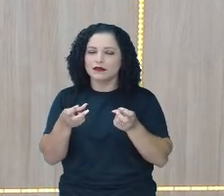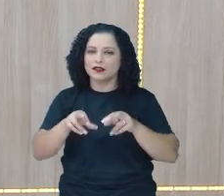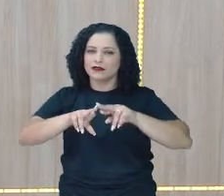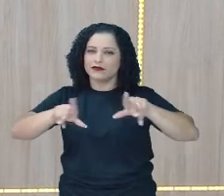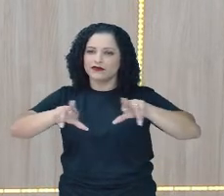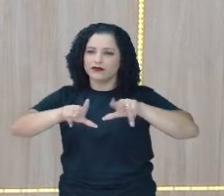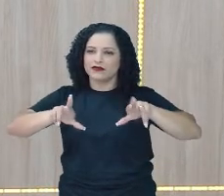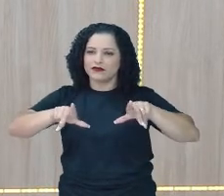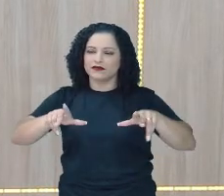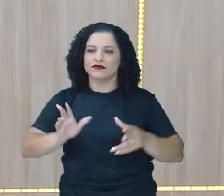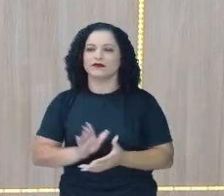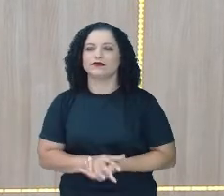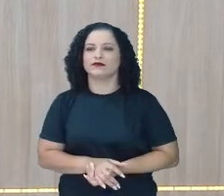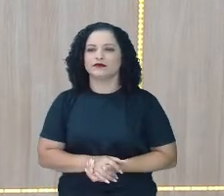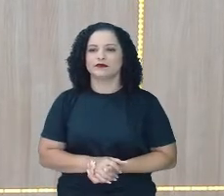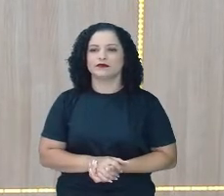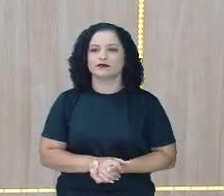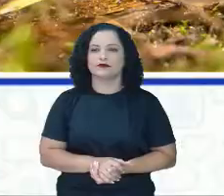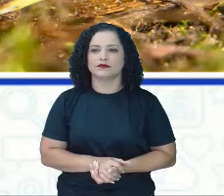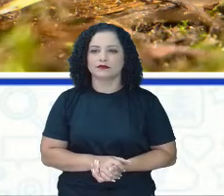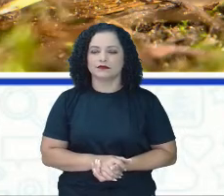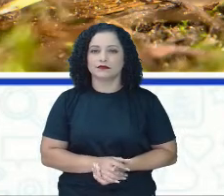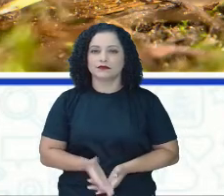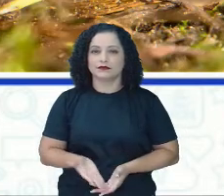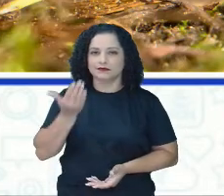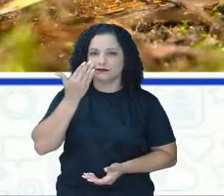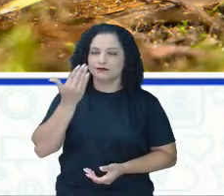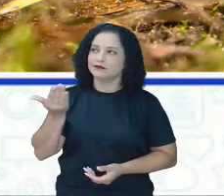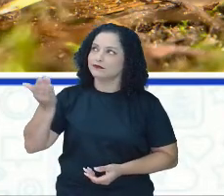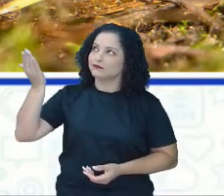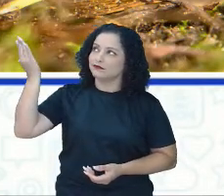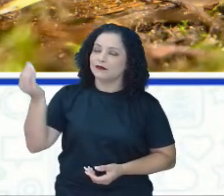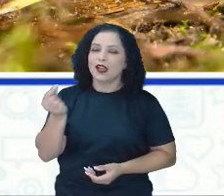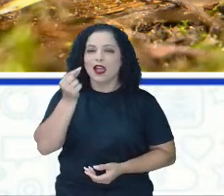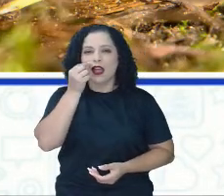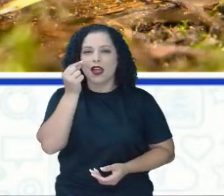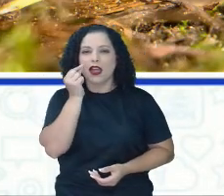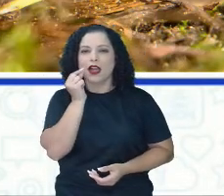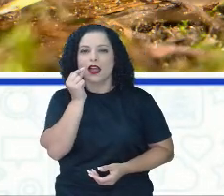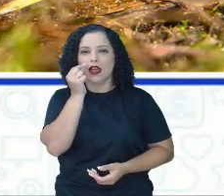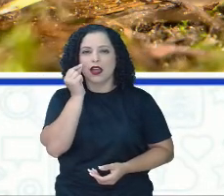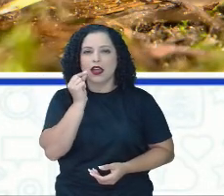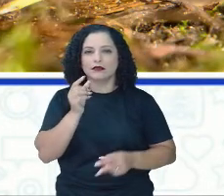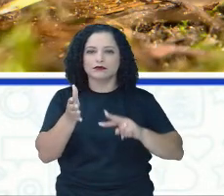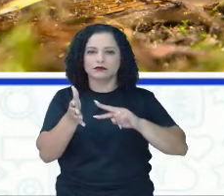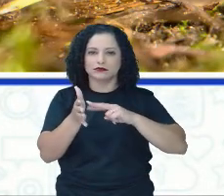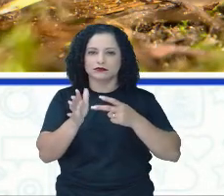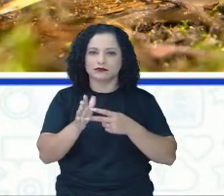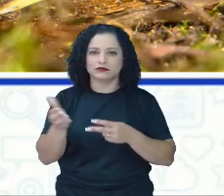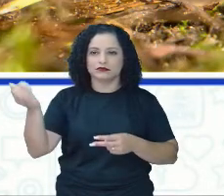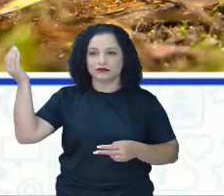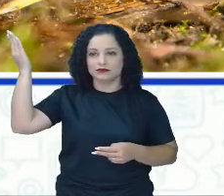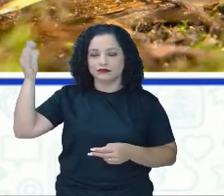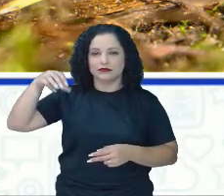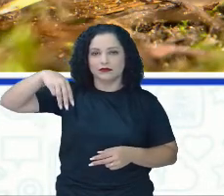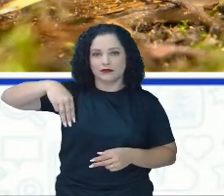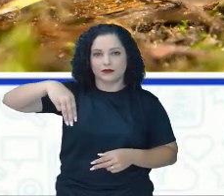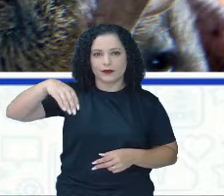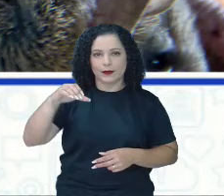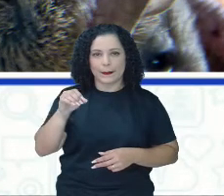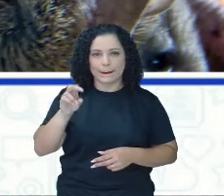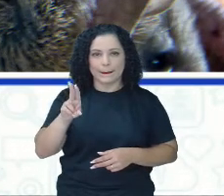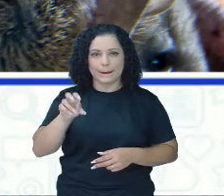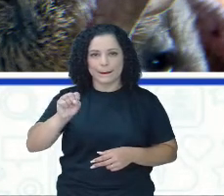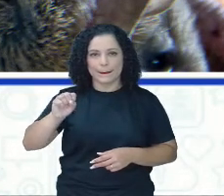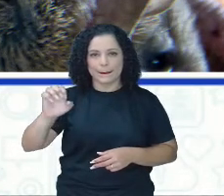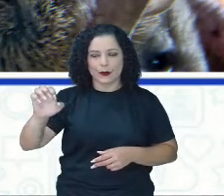já é bem maior. Mouse, olha aí, o que é mouse? A foto já mostra para vocês, né?